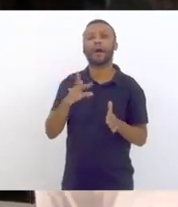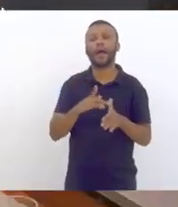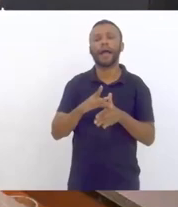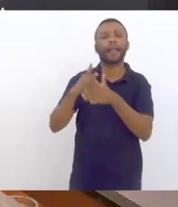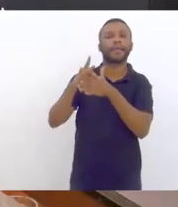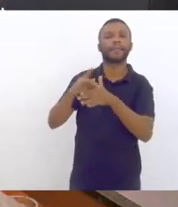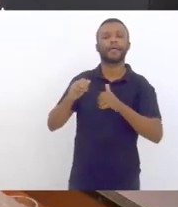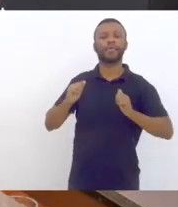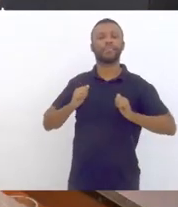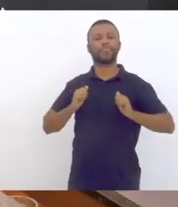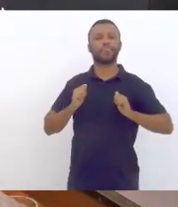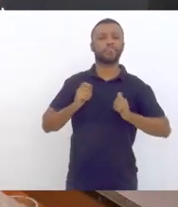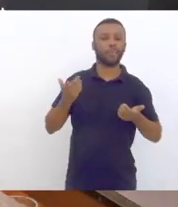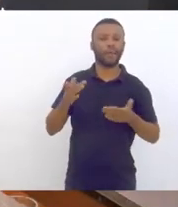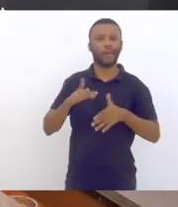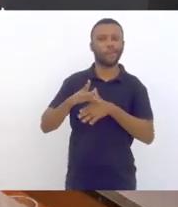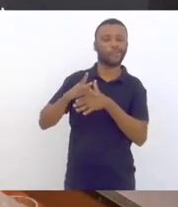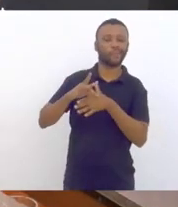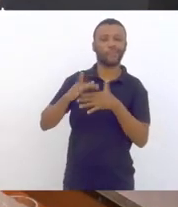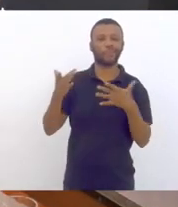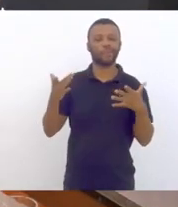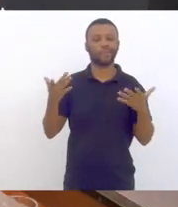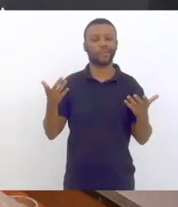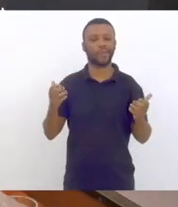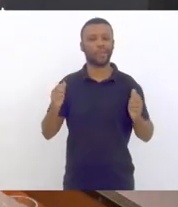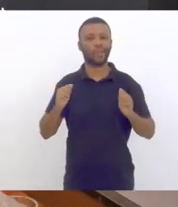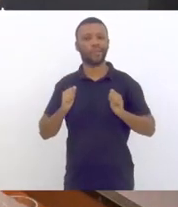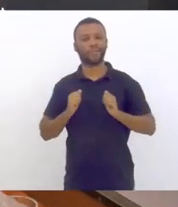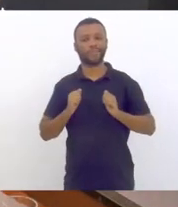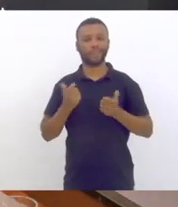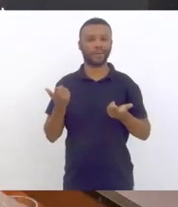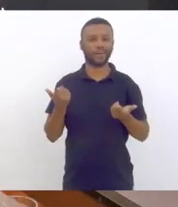fresco é um fresco líder